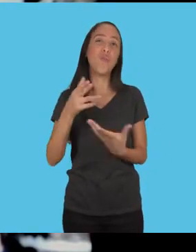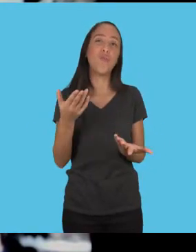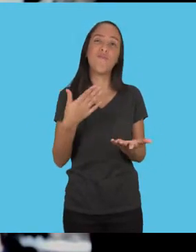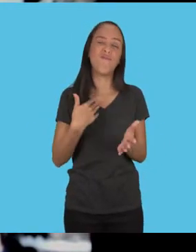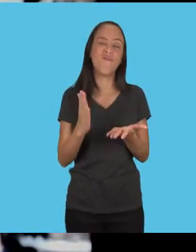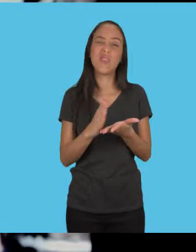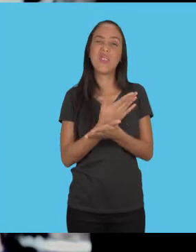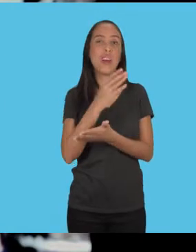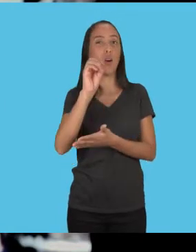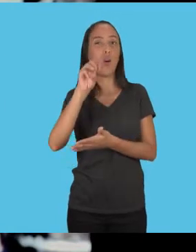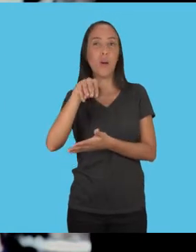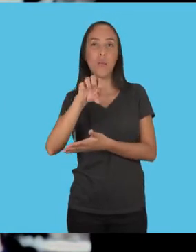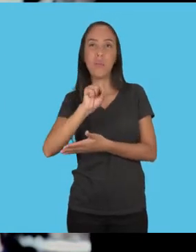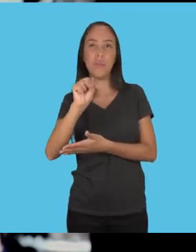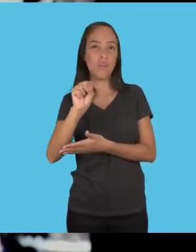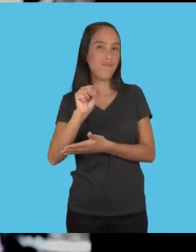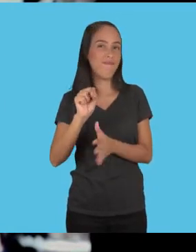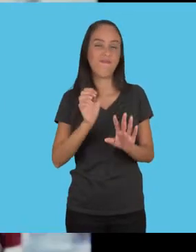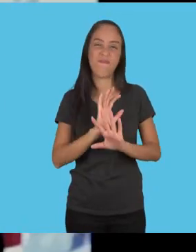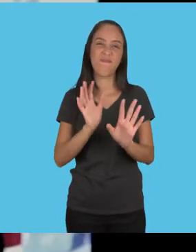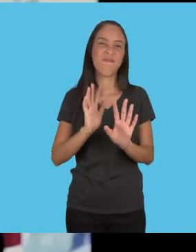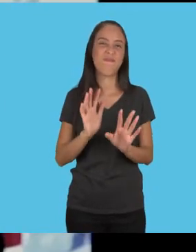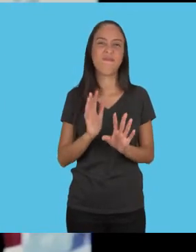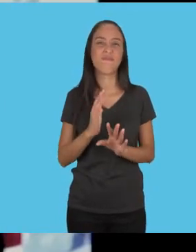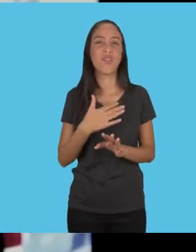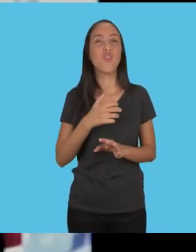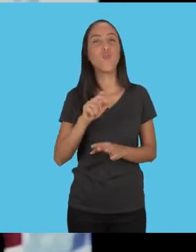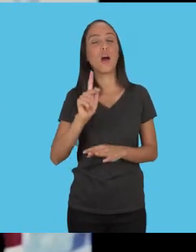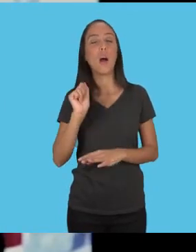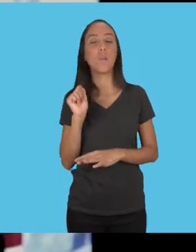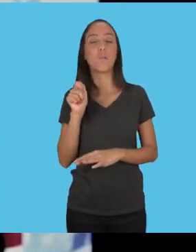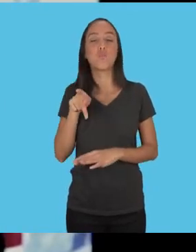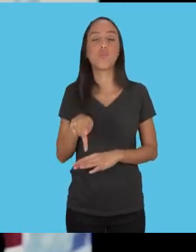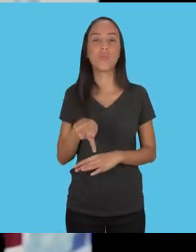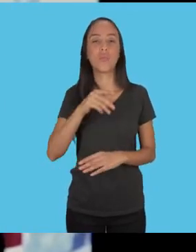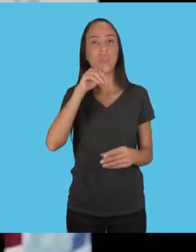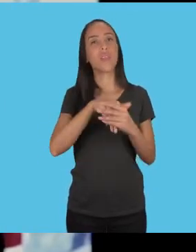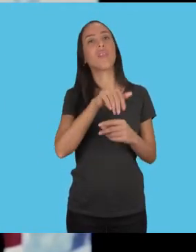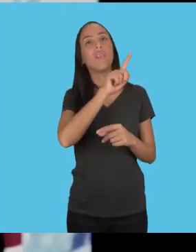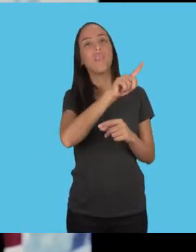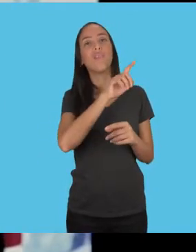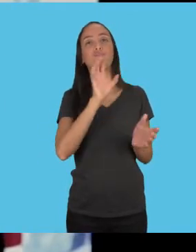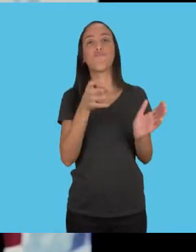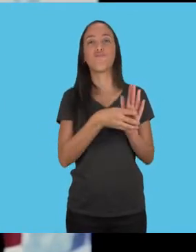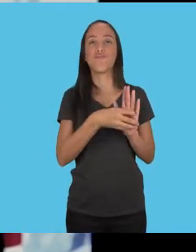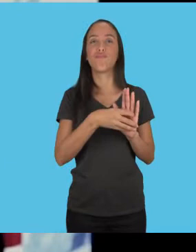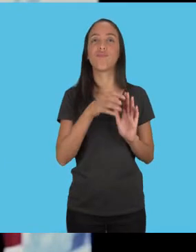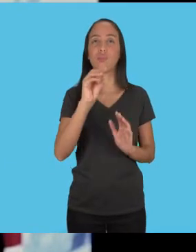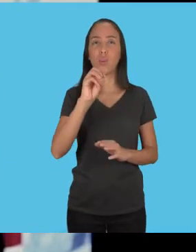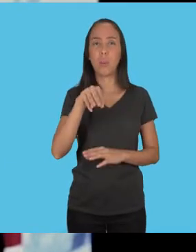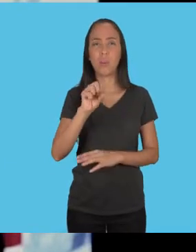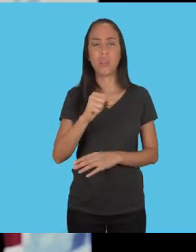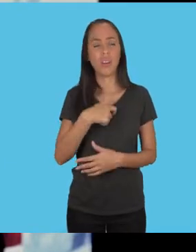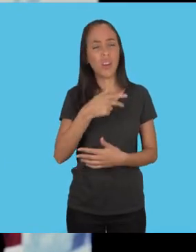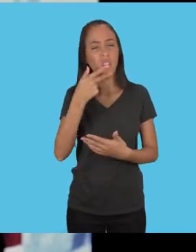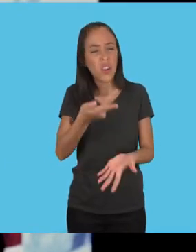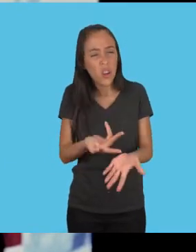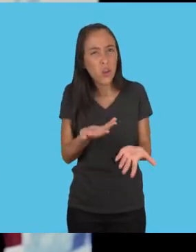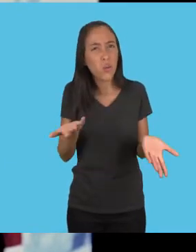sair da Organização Mundial de Saúde, vou me aposentar na Organização Mundial de Saúde. Aí eu disse, e o que é que